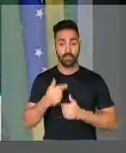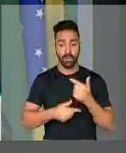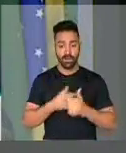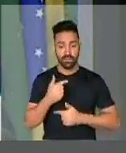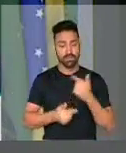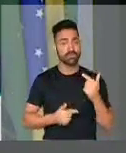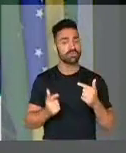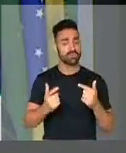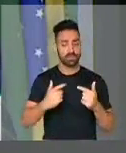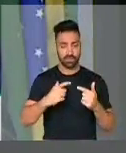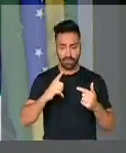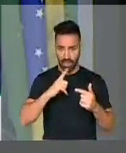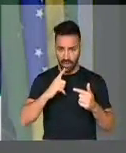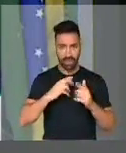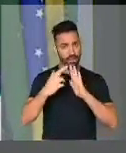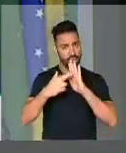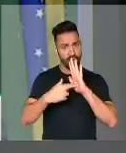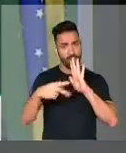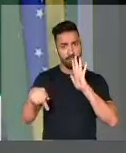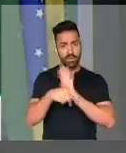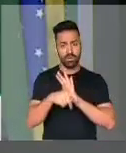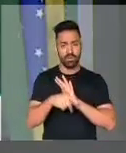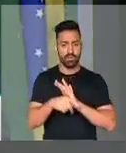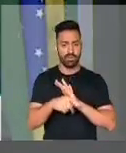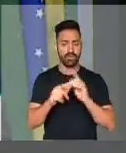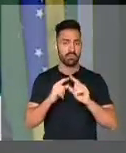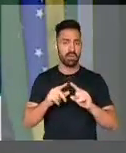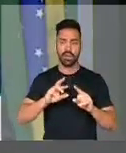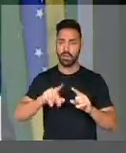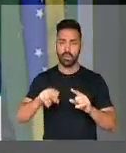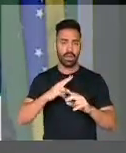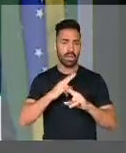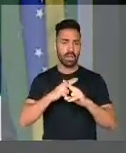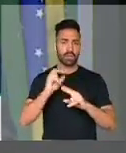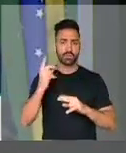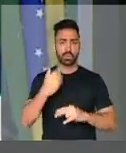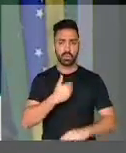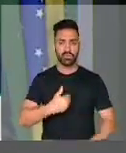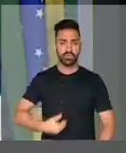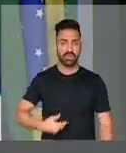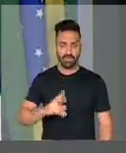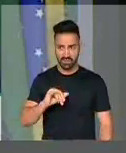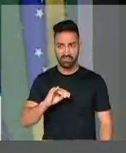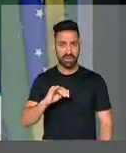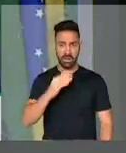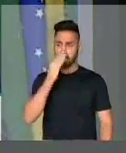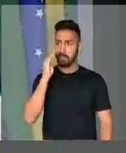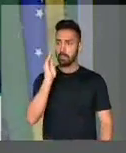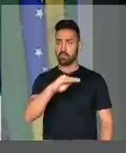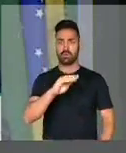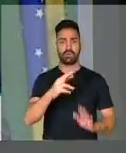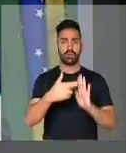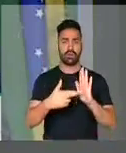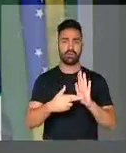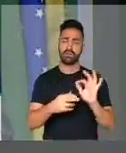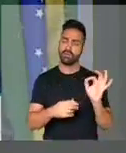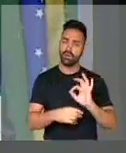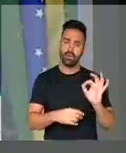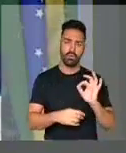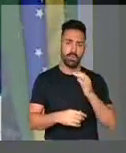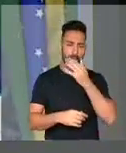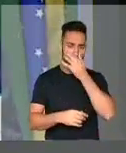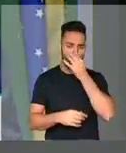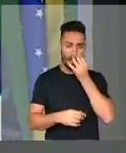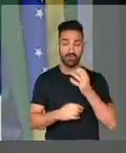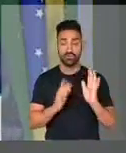seu mecanismo, o seu ritual. E não é a Caixa, não é o governador do Estado que vai extingui-la. Foi um dos